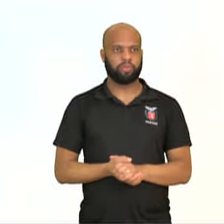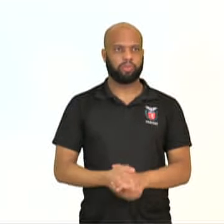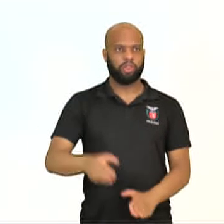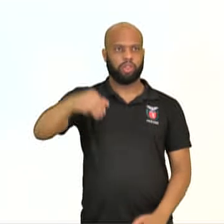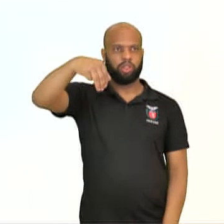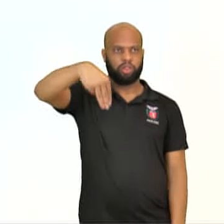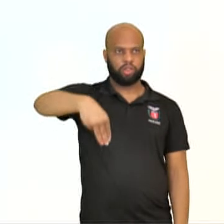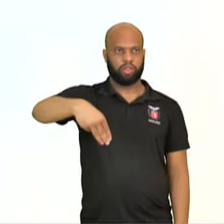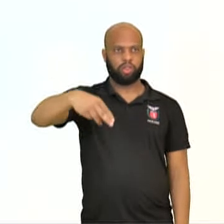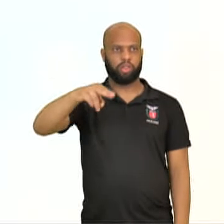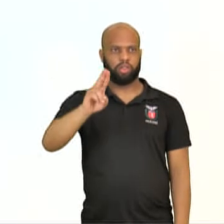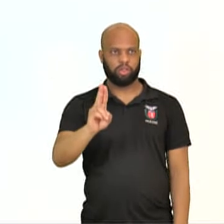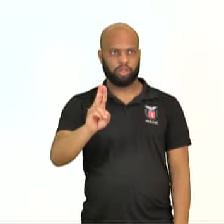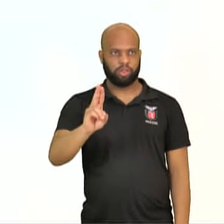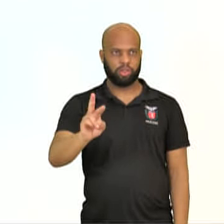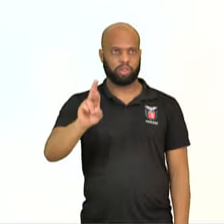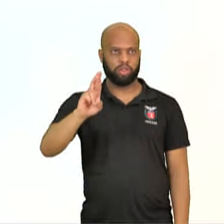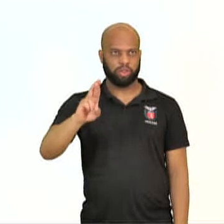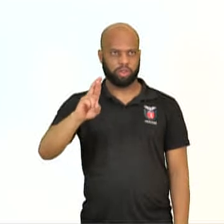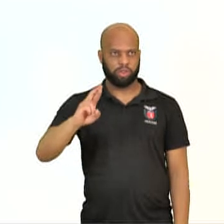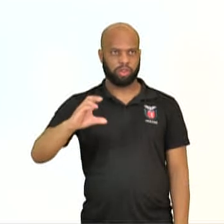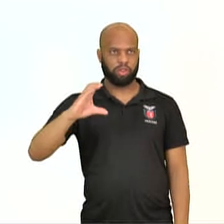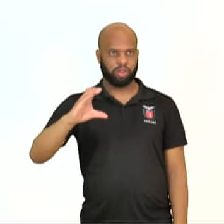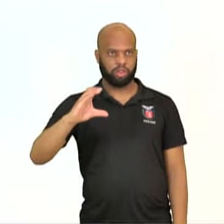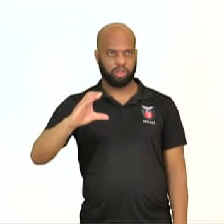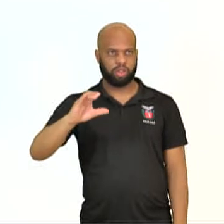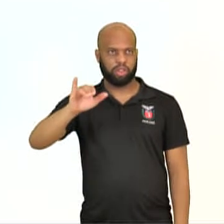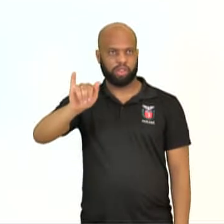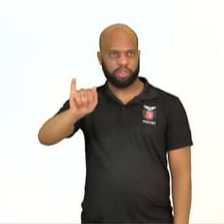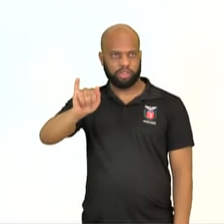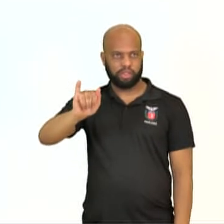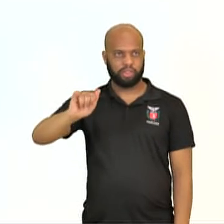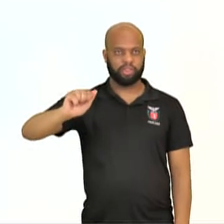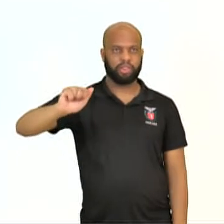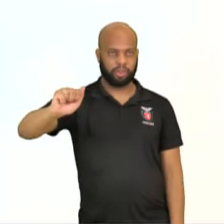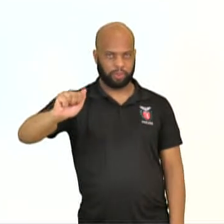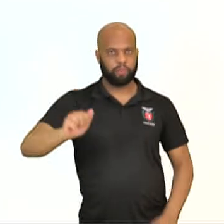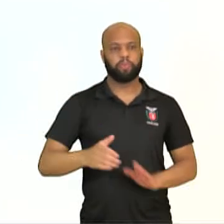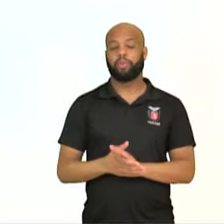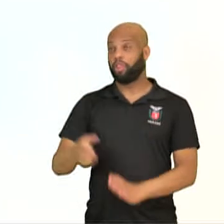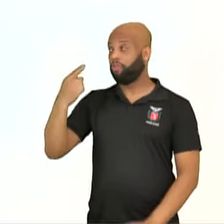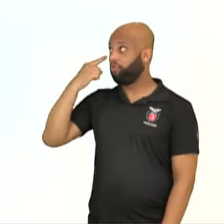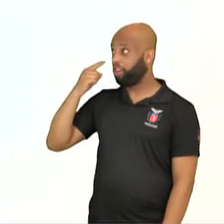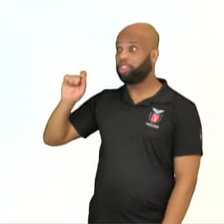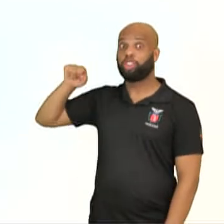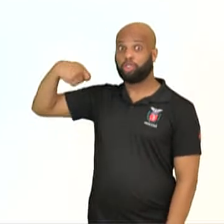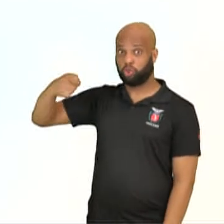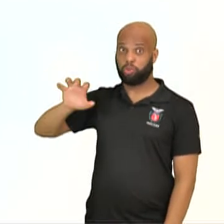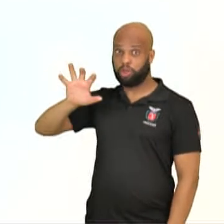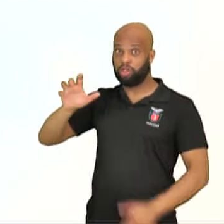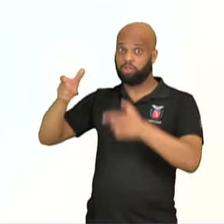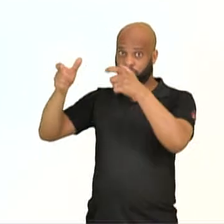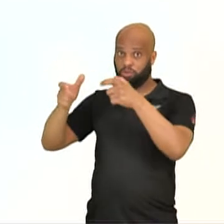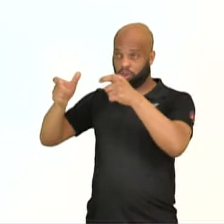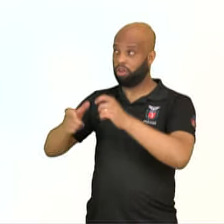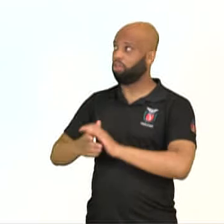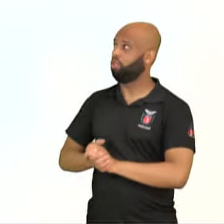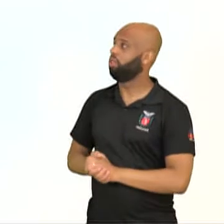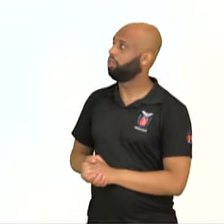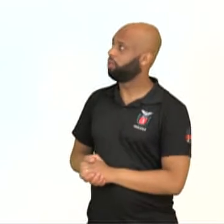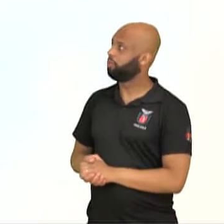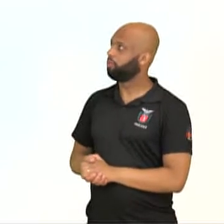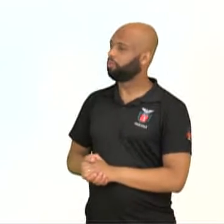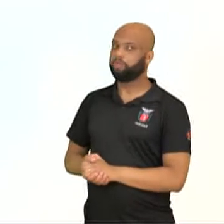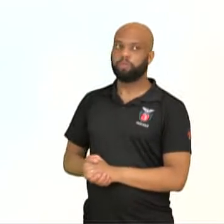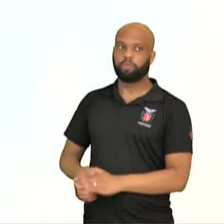Múrcia. La Catedral de Santa María y el Palacio Episcopal, las